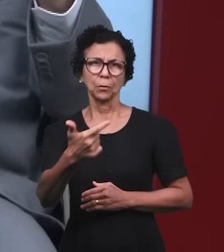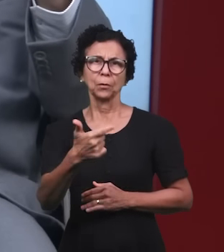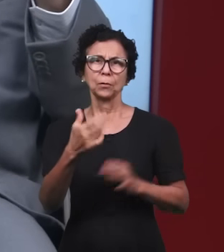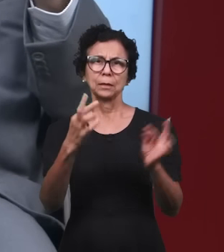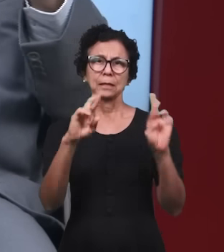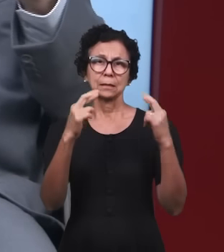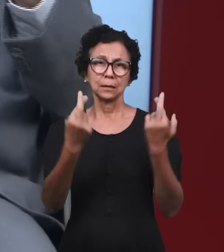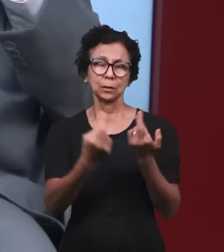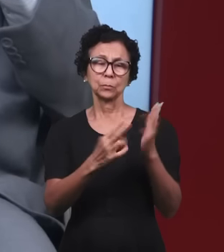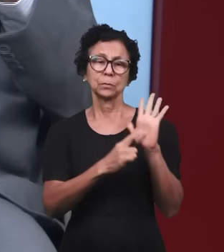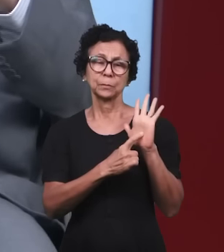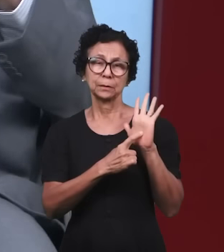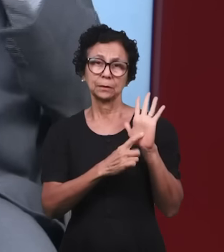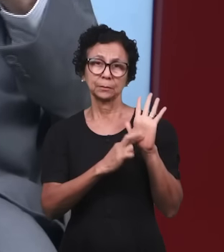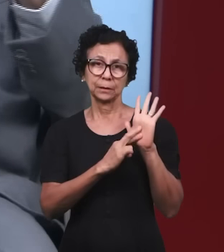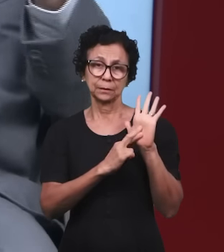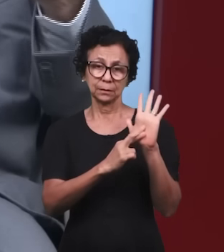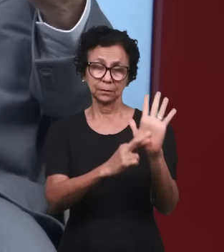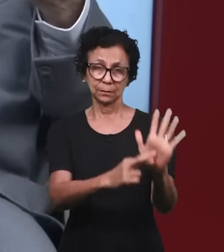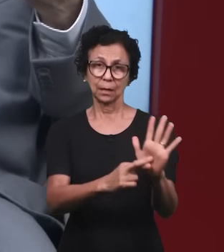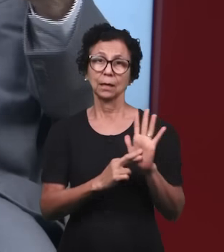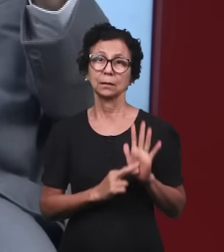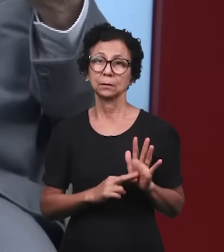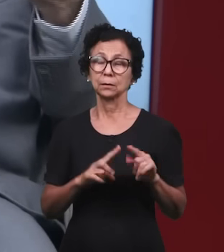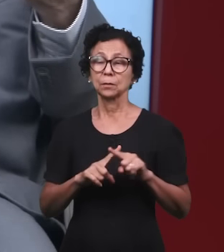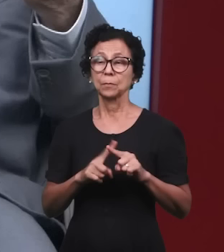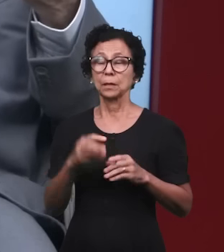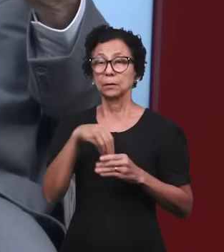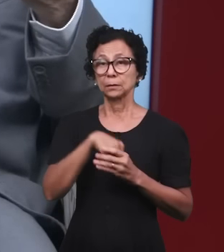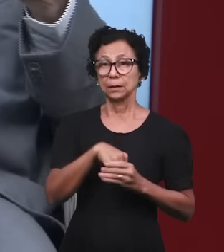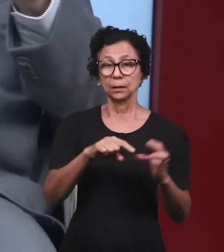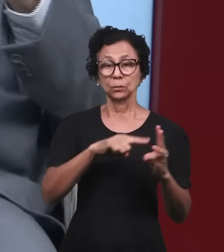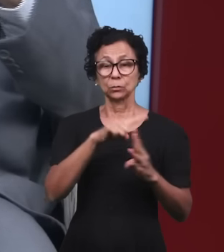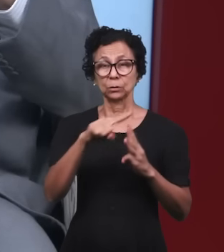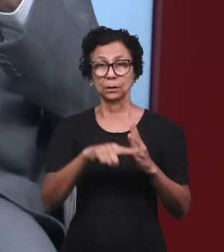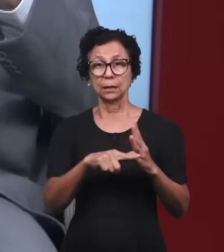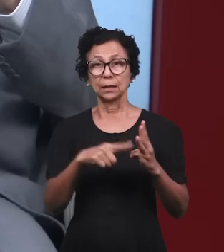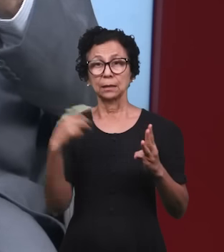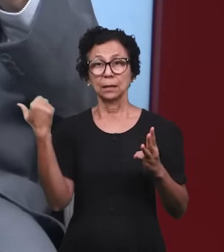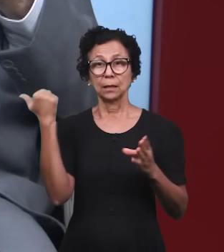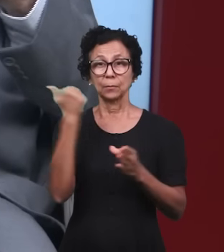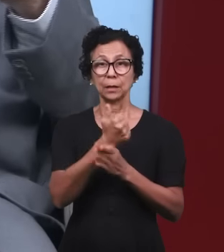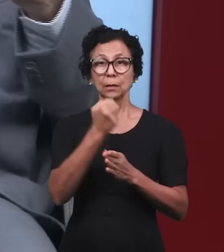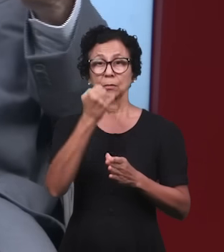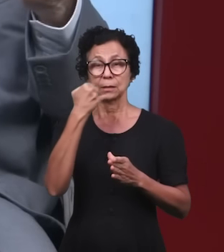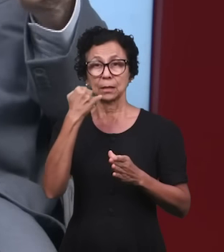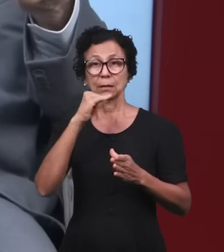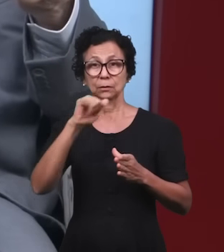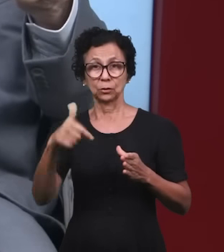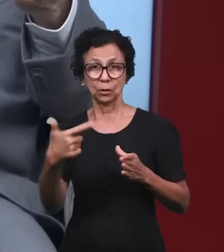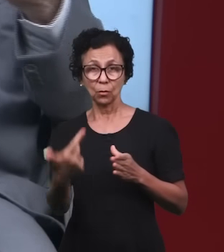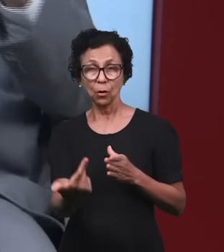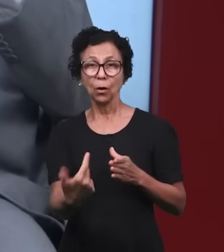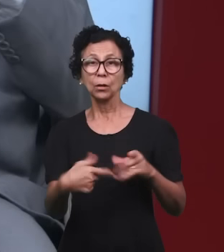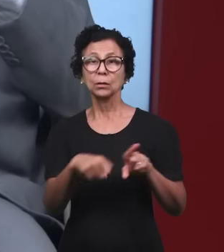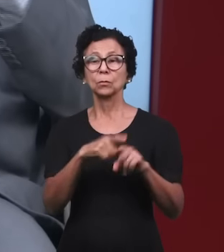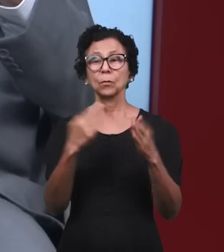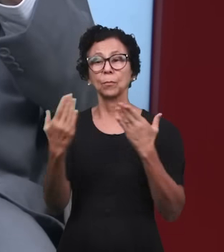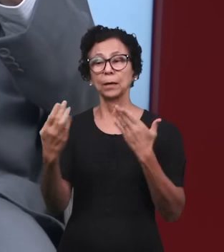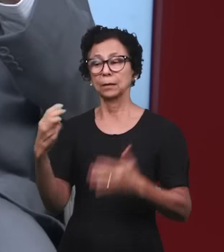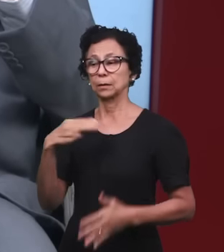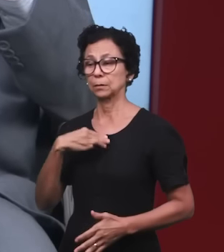de Deus, tomados dentre os filhos dos patriarcas, passaram também a fazer tipo do Messias,